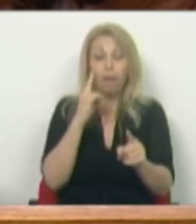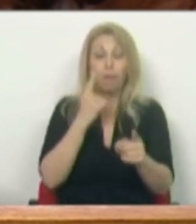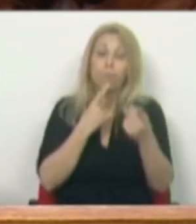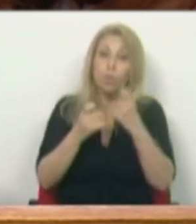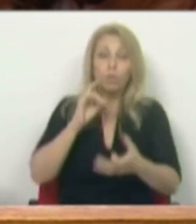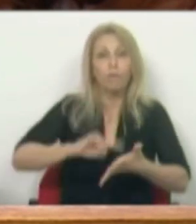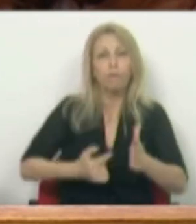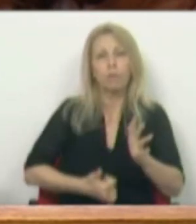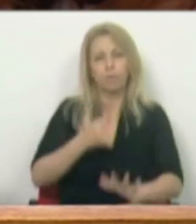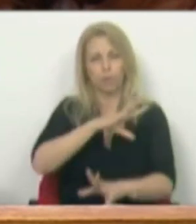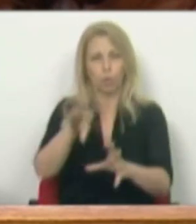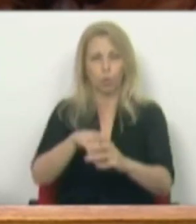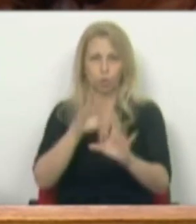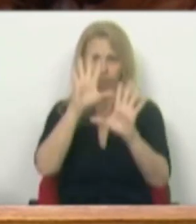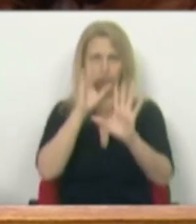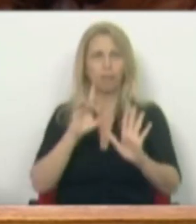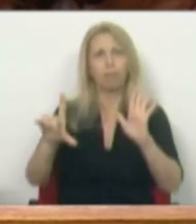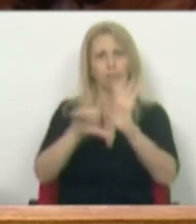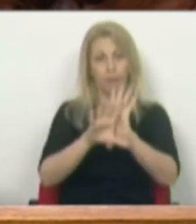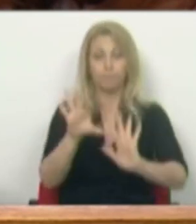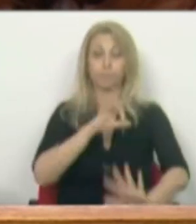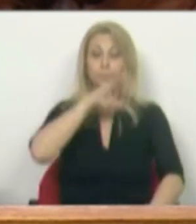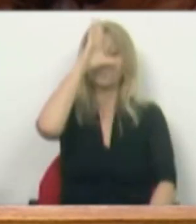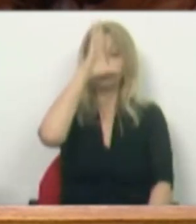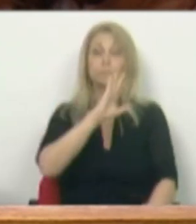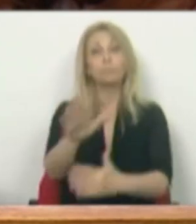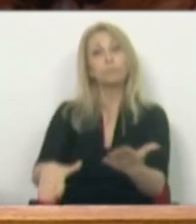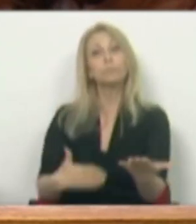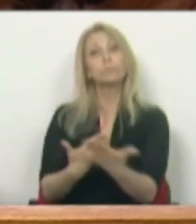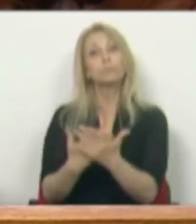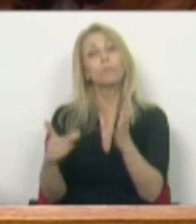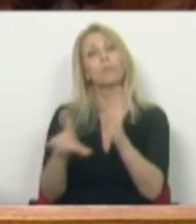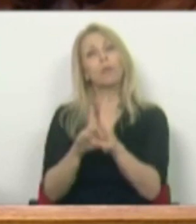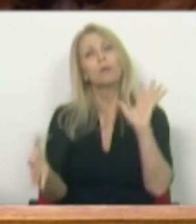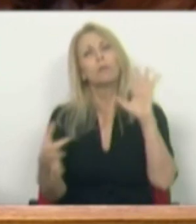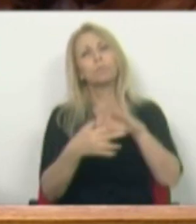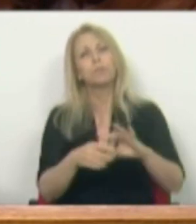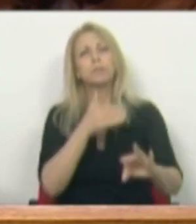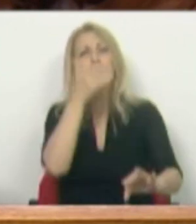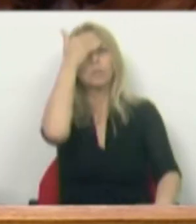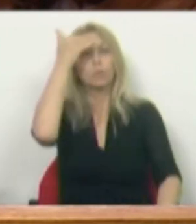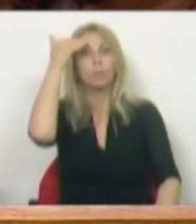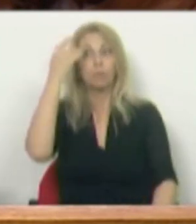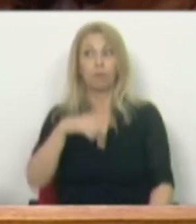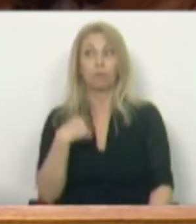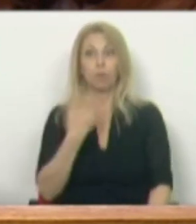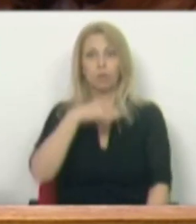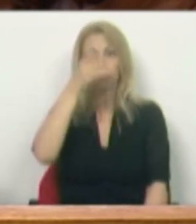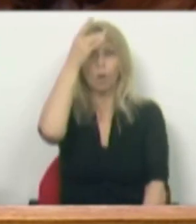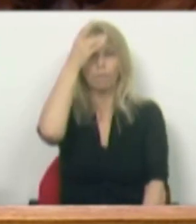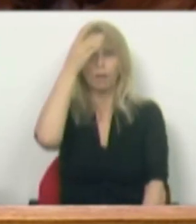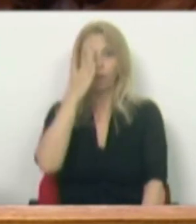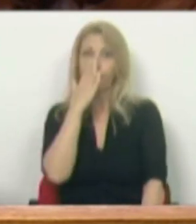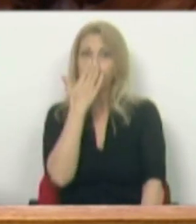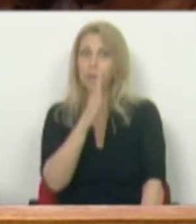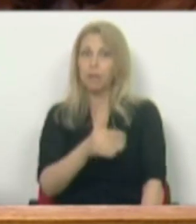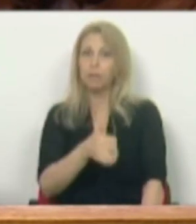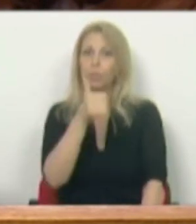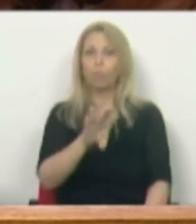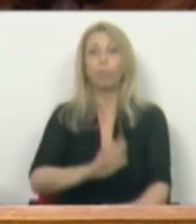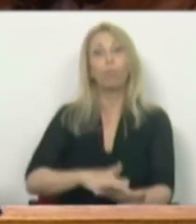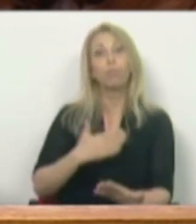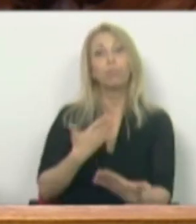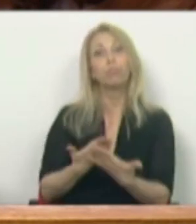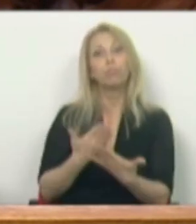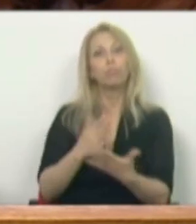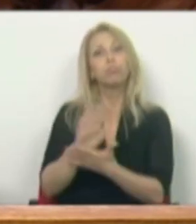lei. O Sr. Ministro propõe uma lei que reverte a Lei de Saúde Mental. E, na nossa opinião, ela parece uma boa proposta, digo,